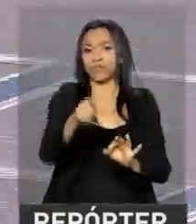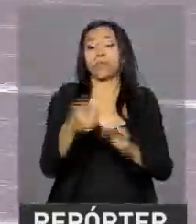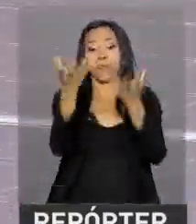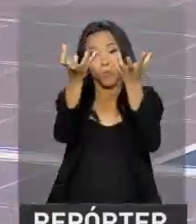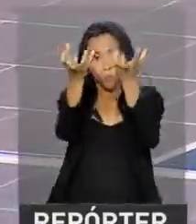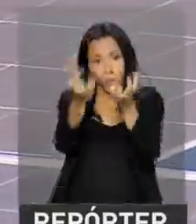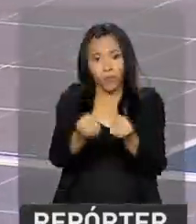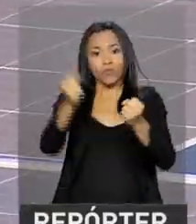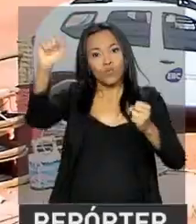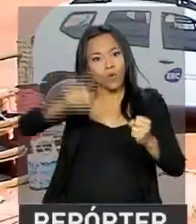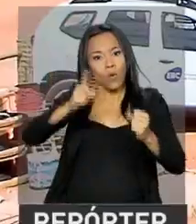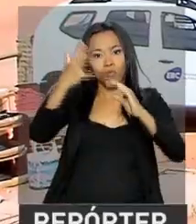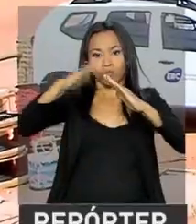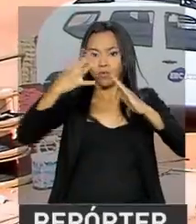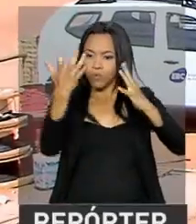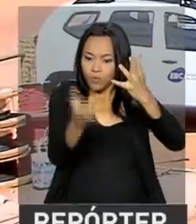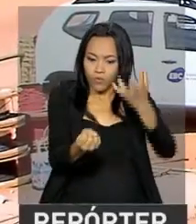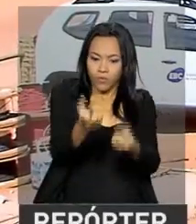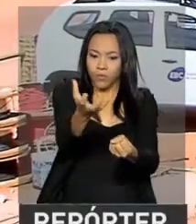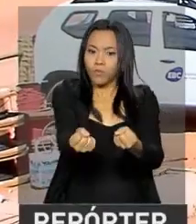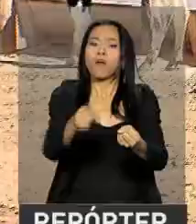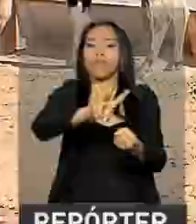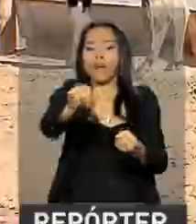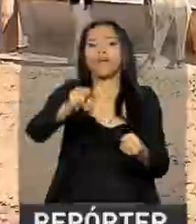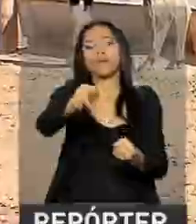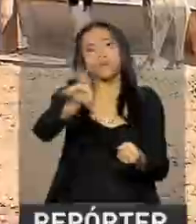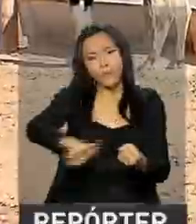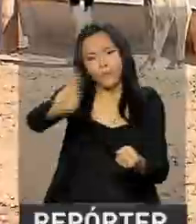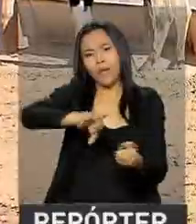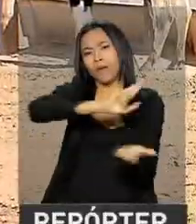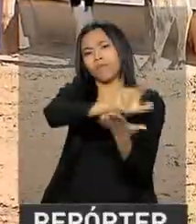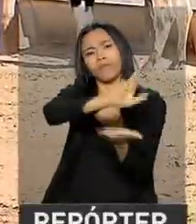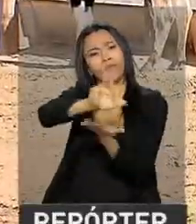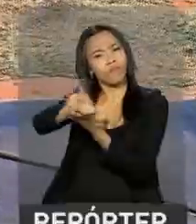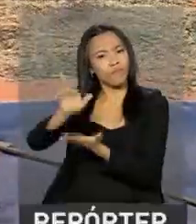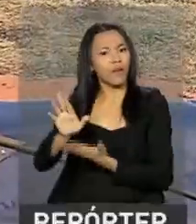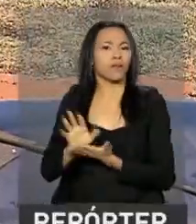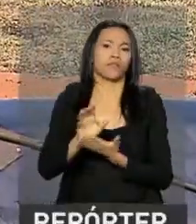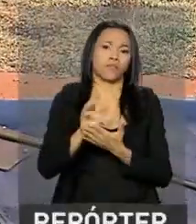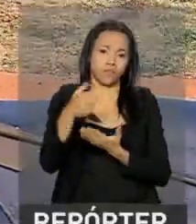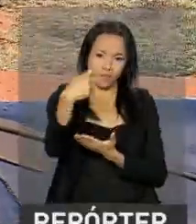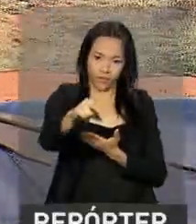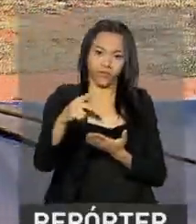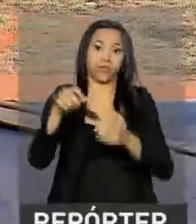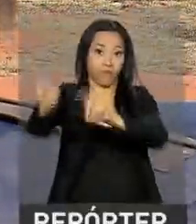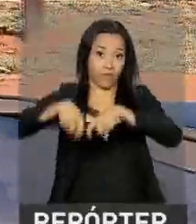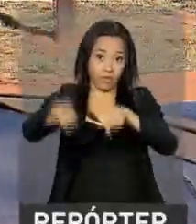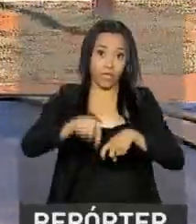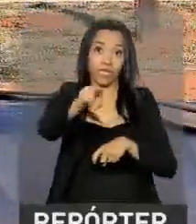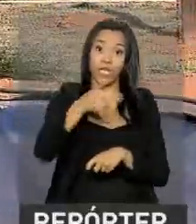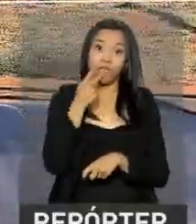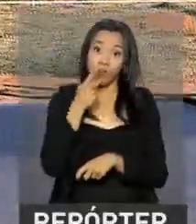na fazenda vai mover máquinas e equipamentos de toda a produção leiteira e segundo seu luiz o